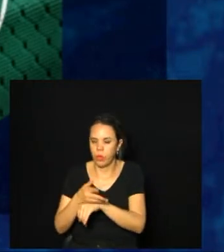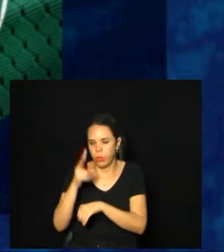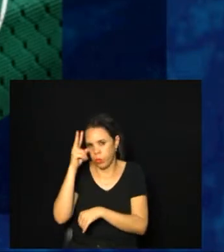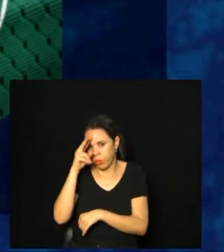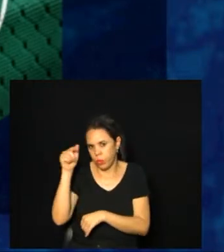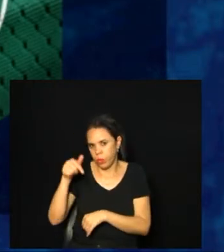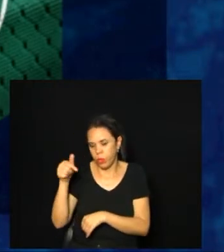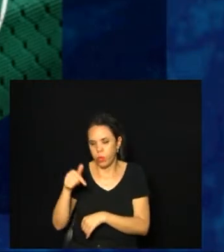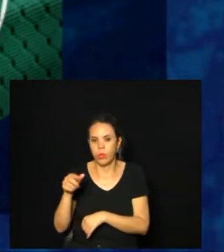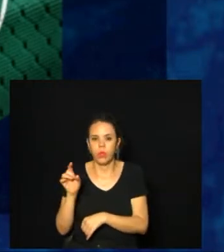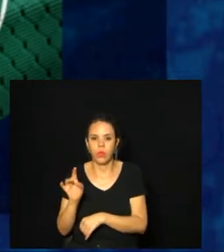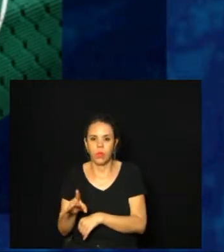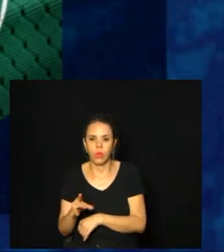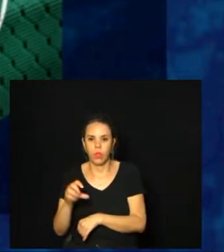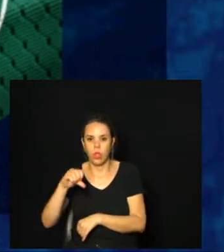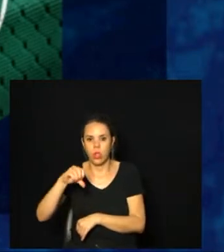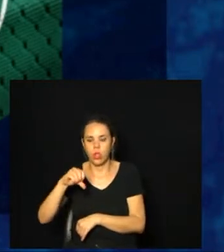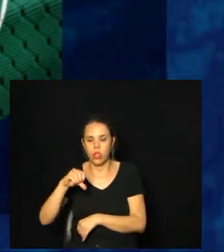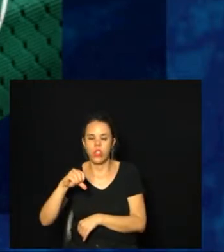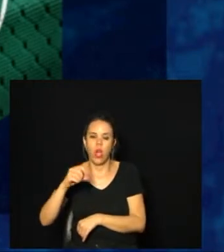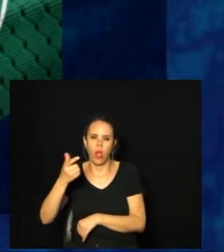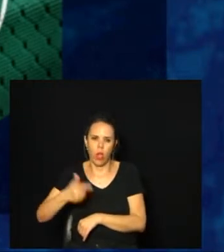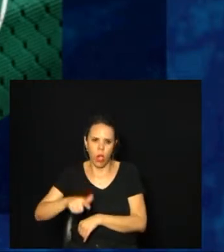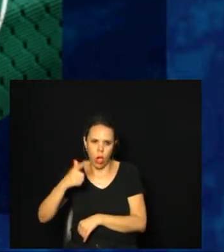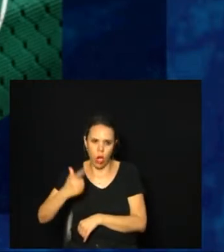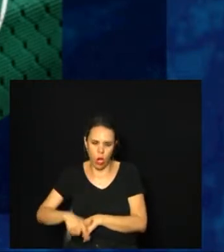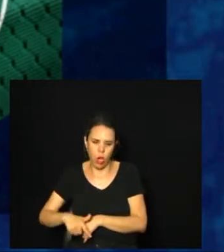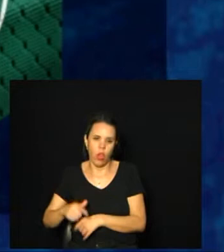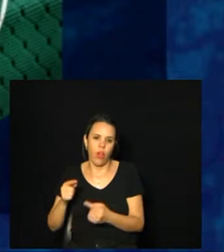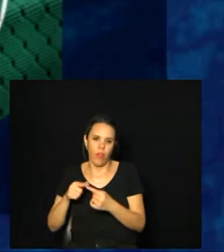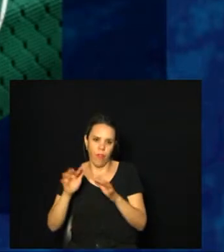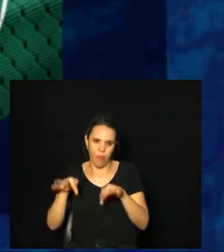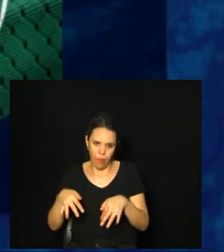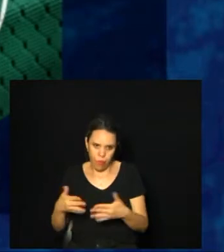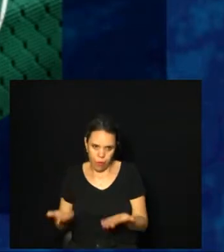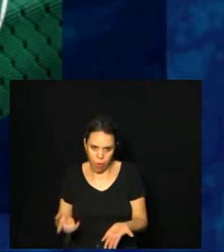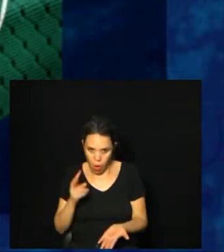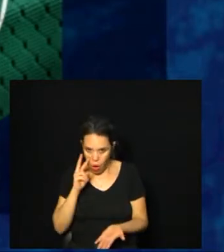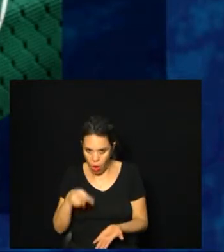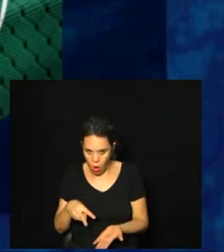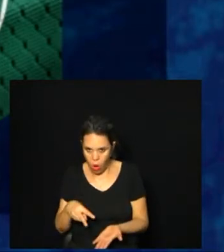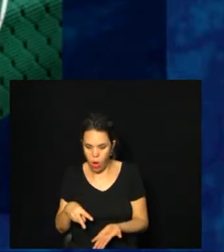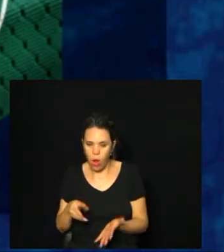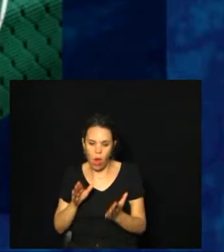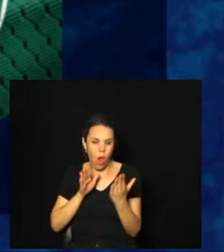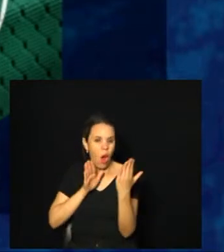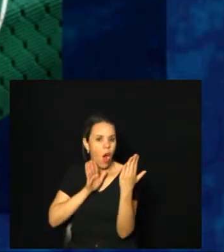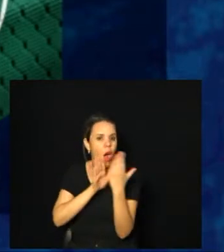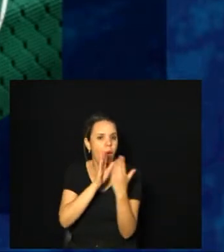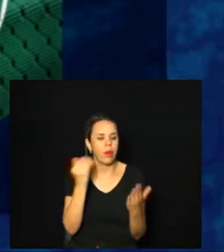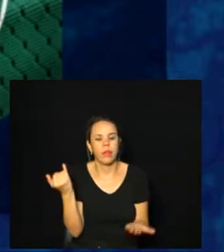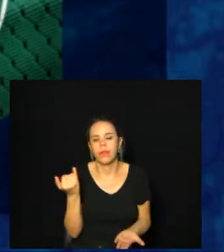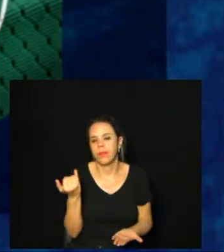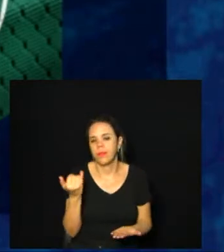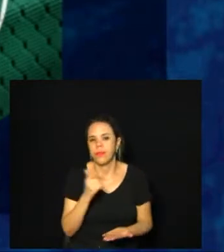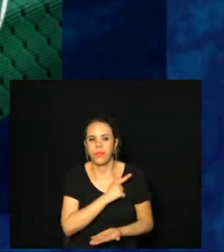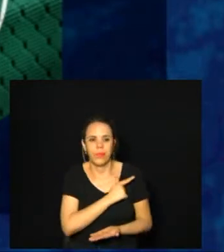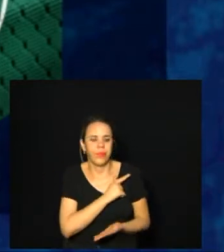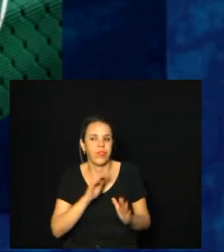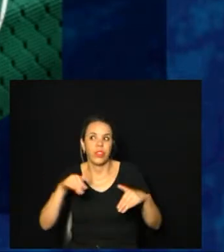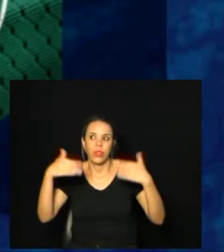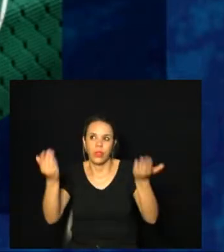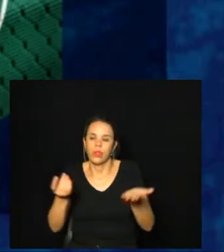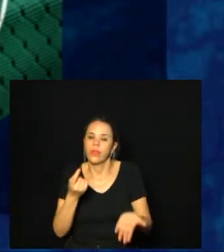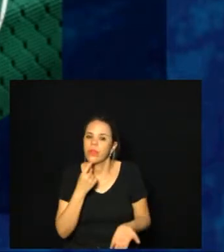Lembrando aqui que restam 9 rodadas, é reta final. Então, olha que confronto importante, hein, do Guarani fora